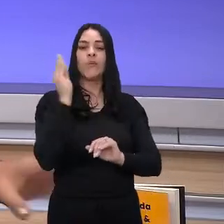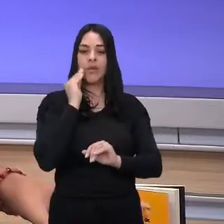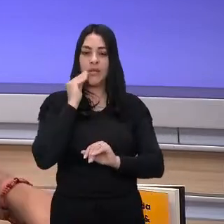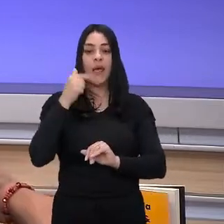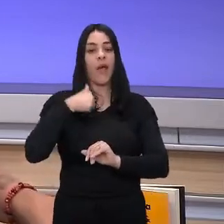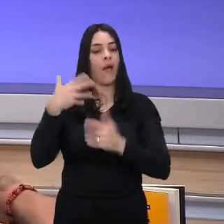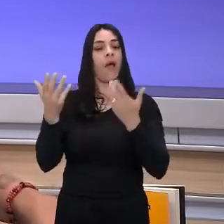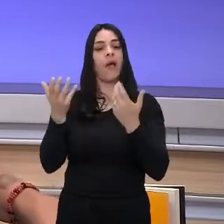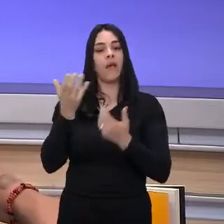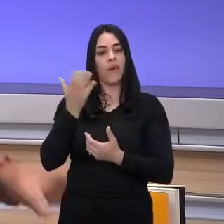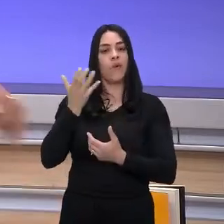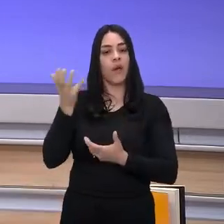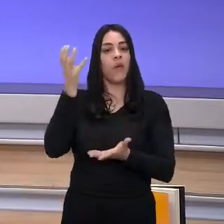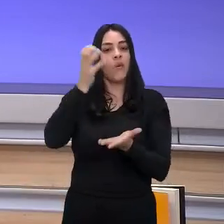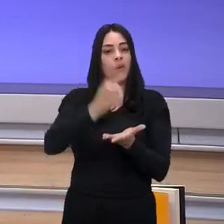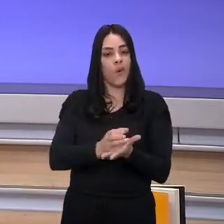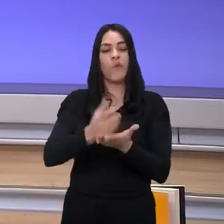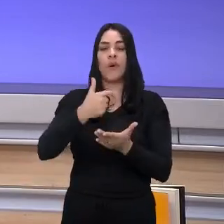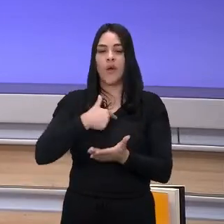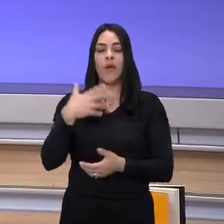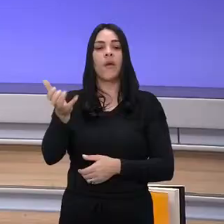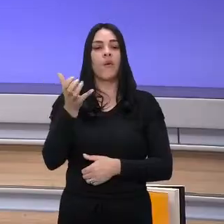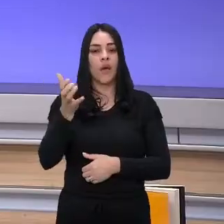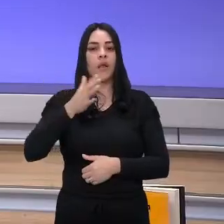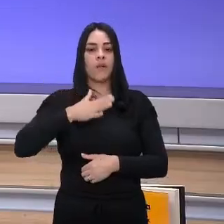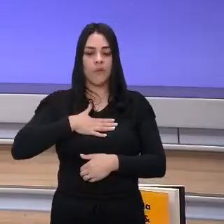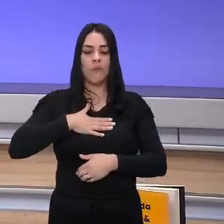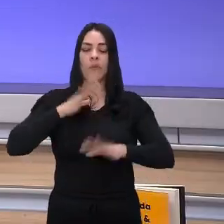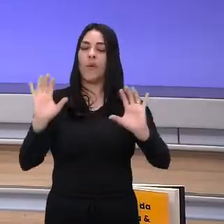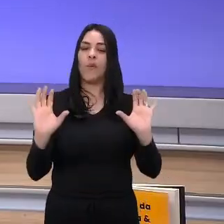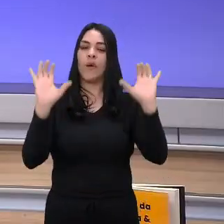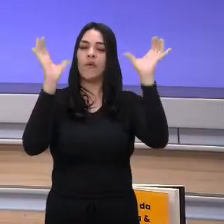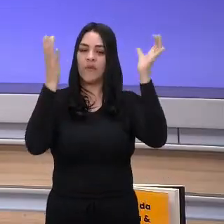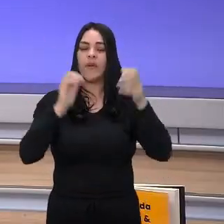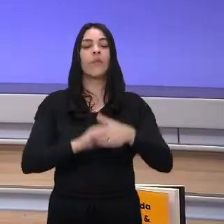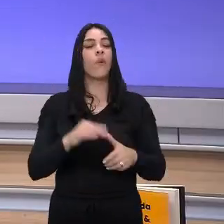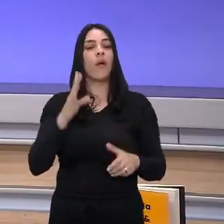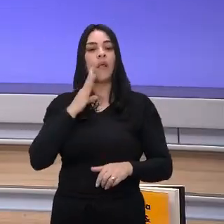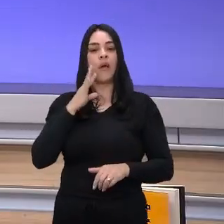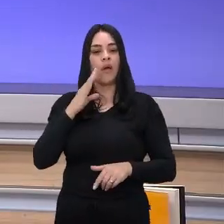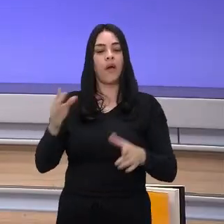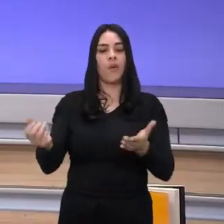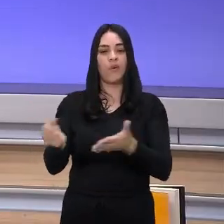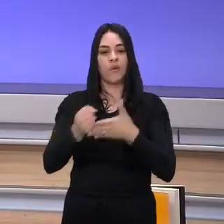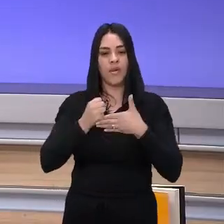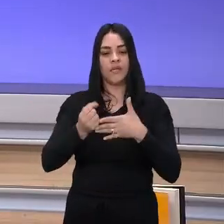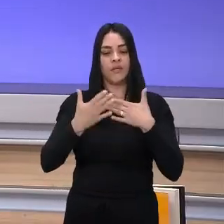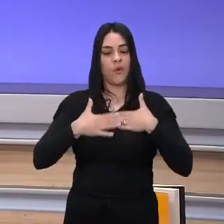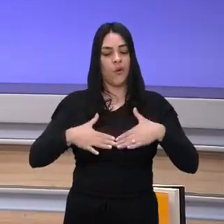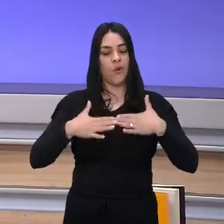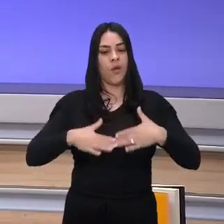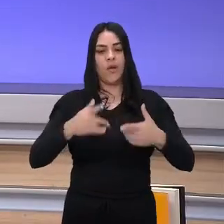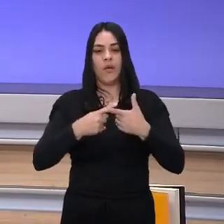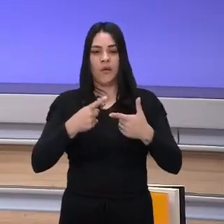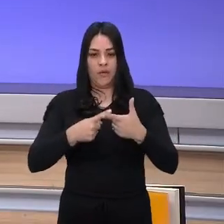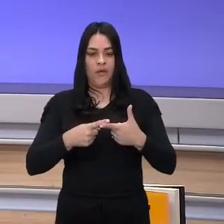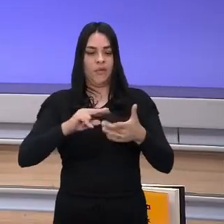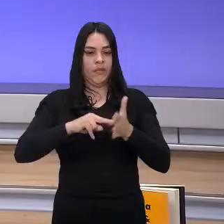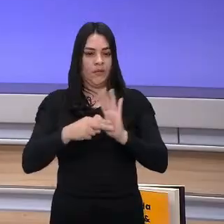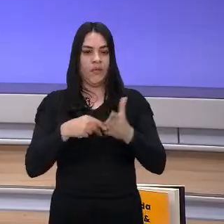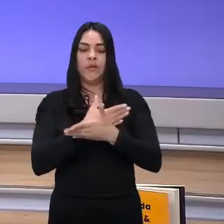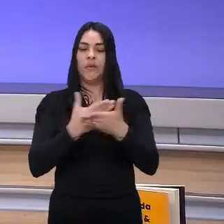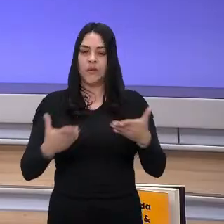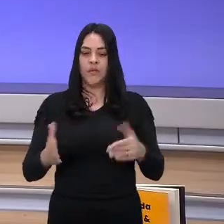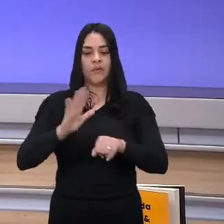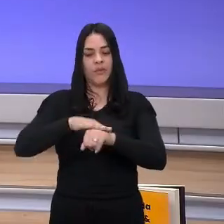quero adquirir o copo, nossa, eu quero chamar para o meu evento. E isso é bacana, isso nos traz um conforto, porque quer dizer que nós estamos no caminho